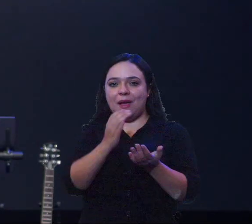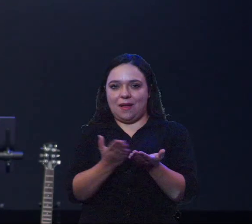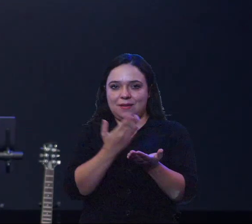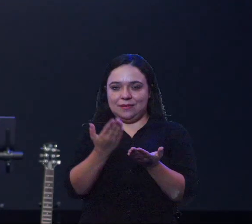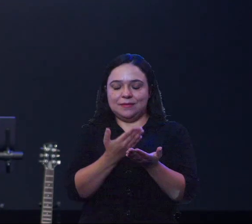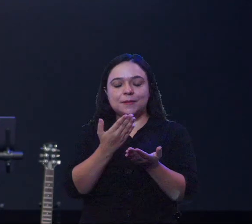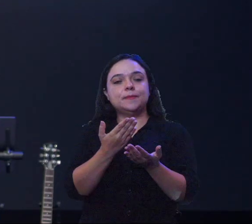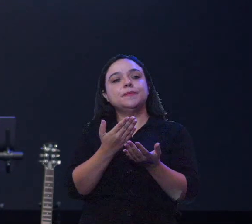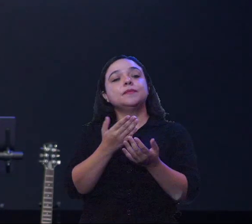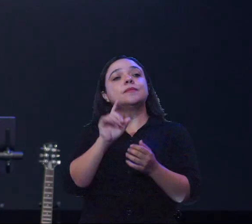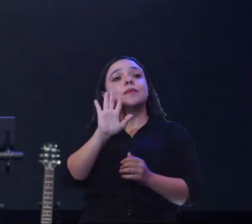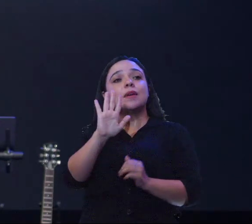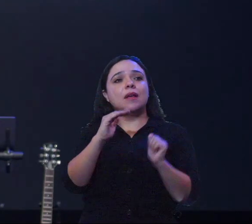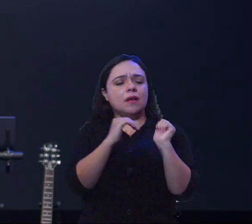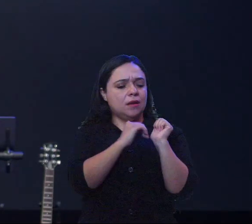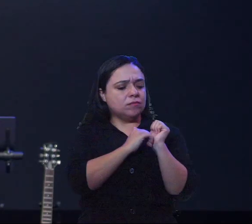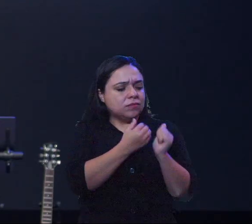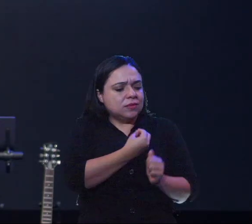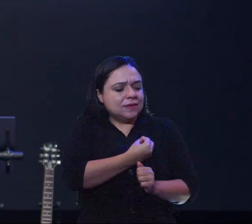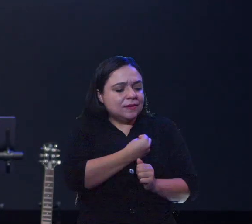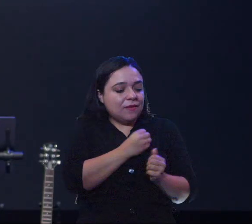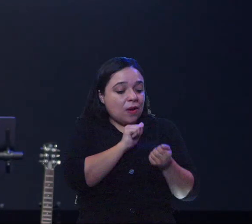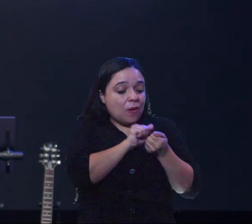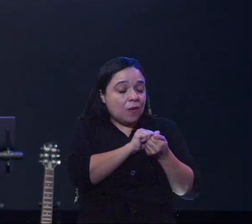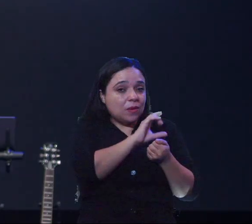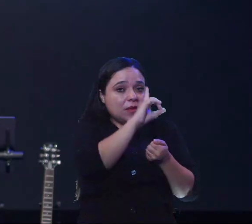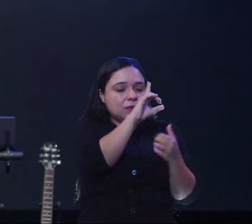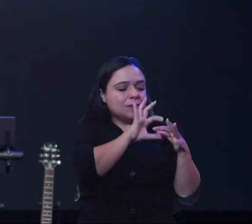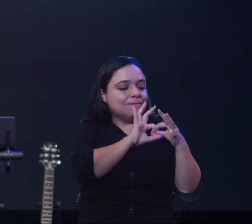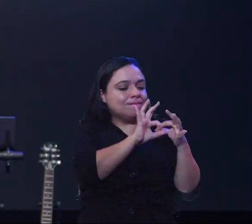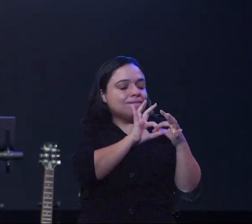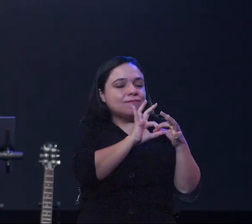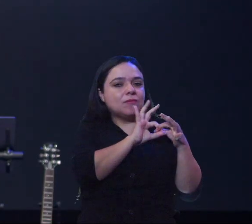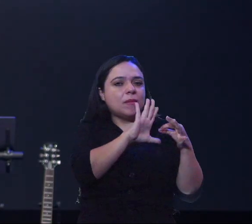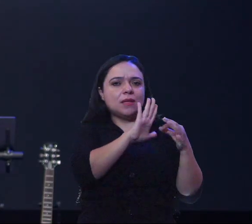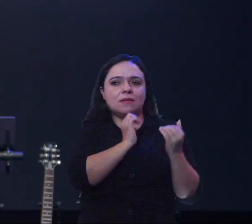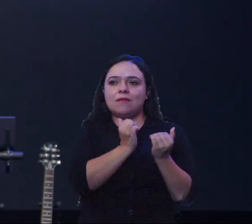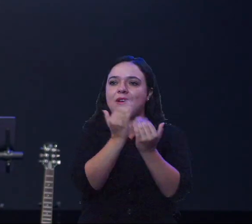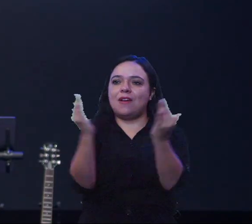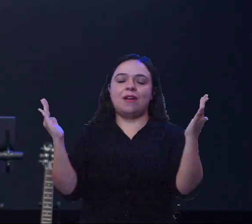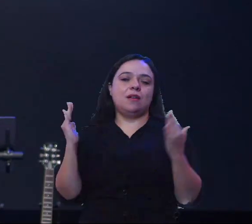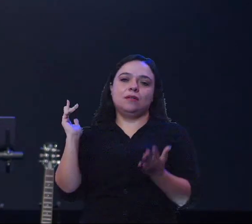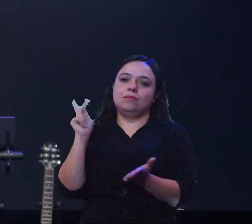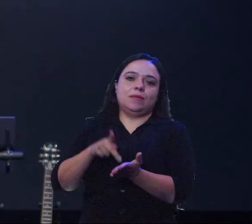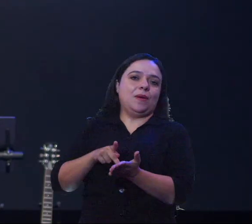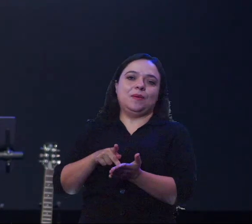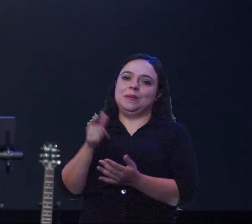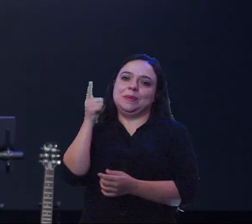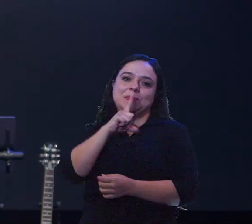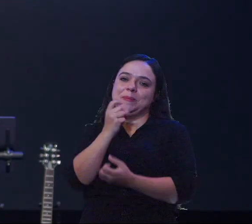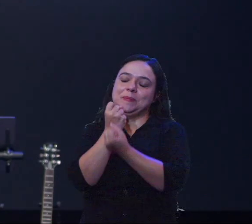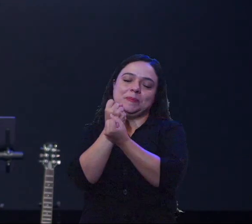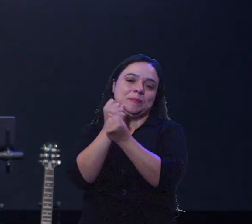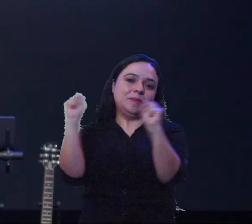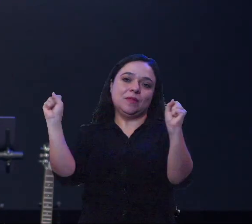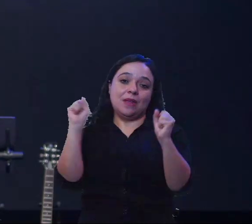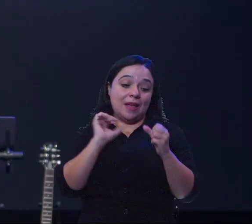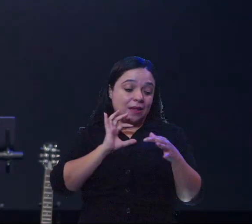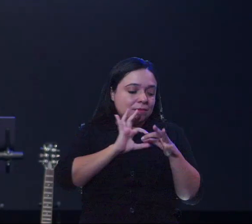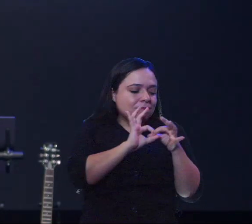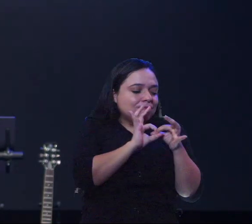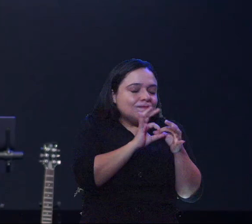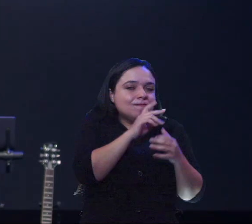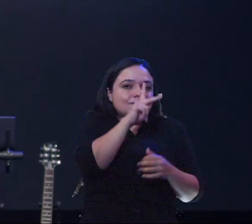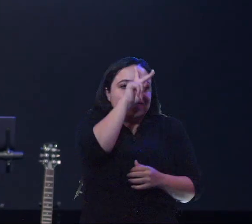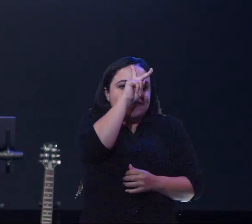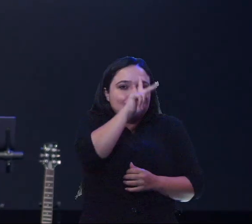com Deus nos faz viver o que fora dele jamais poderíamos viver. O secreto com Deus nos faz viver o que fora